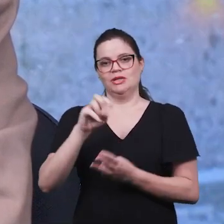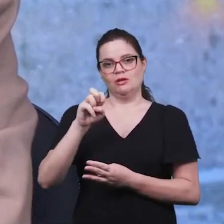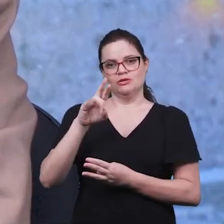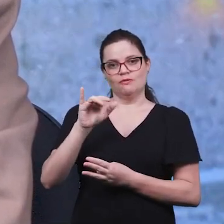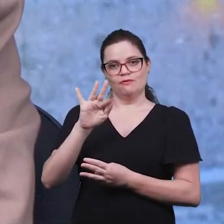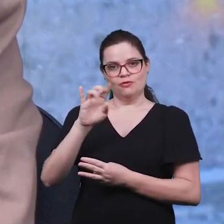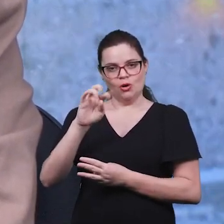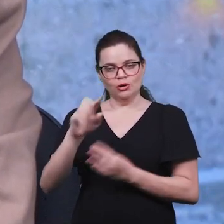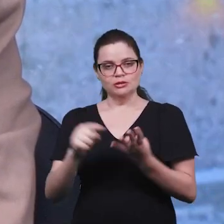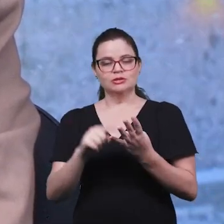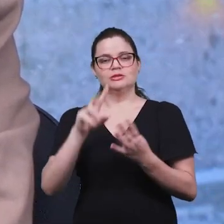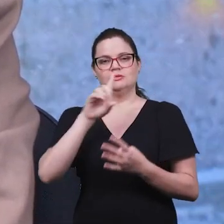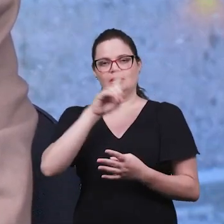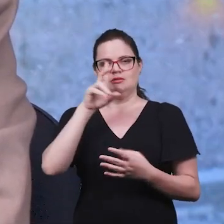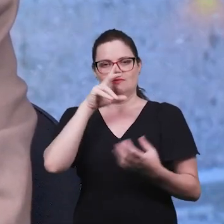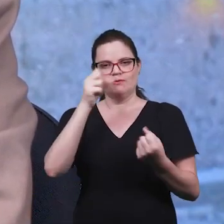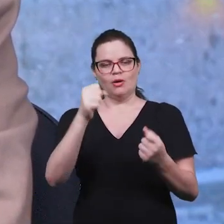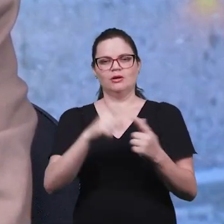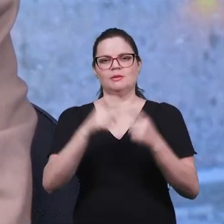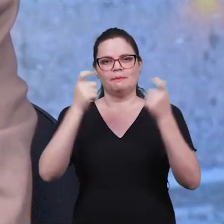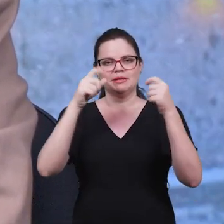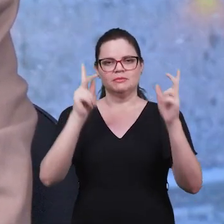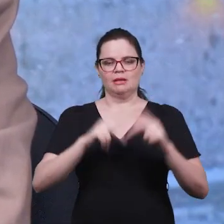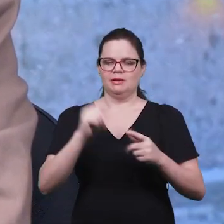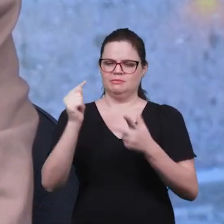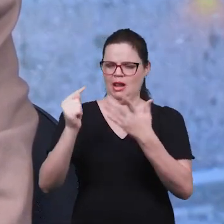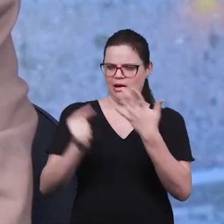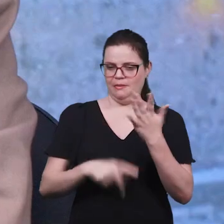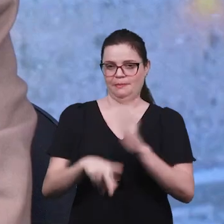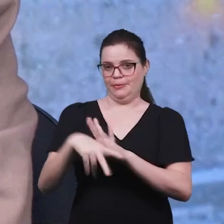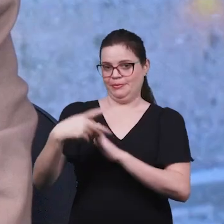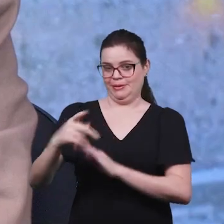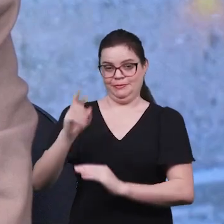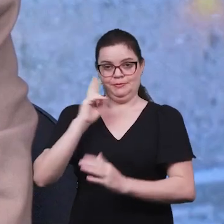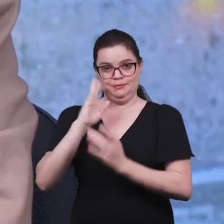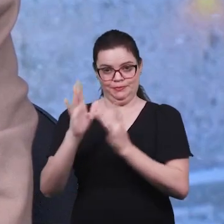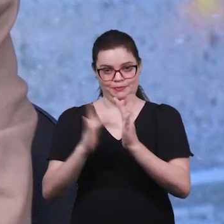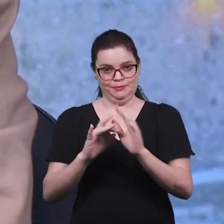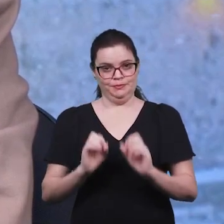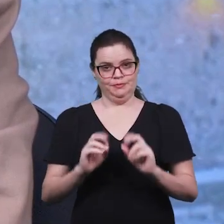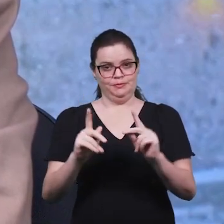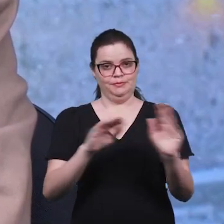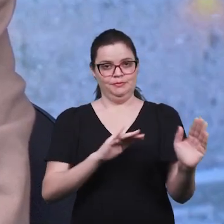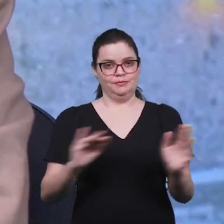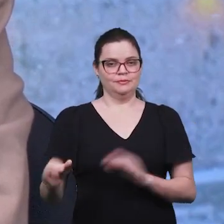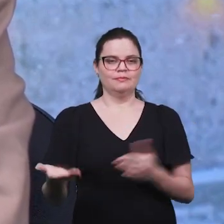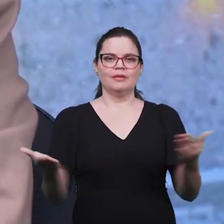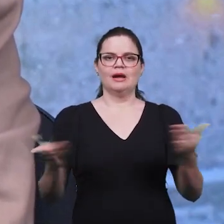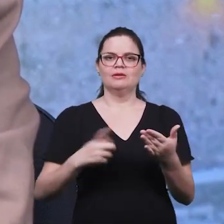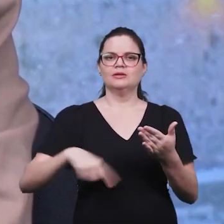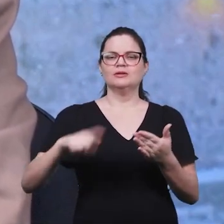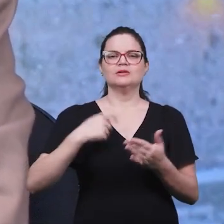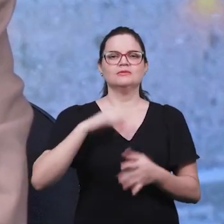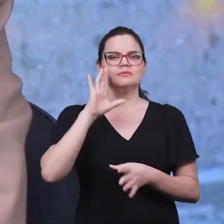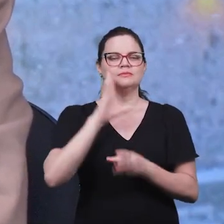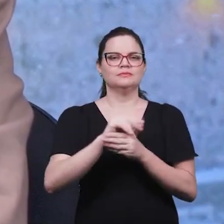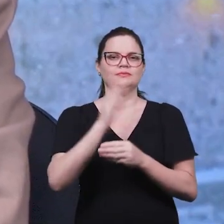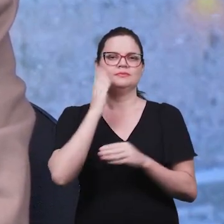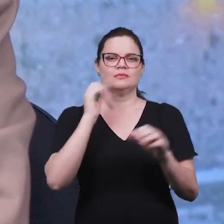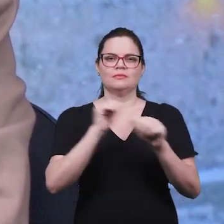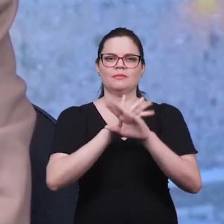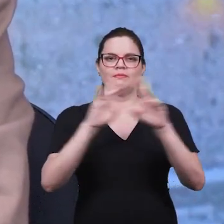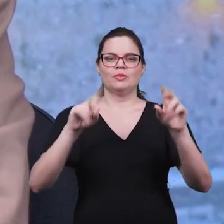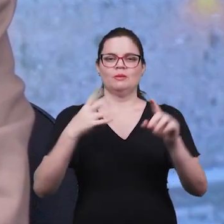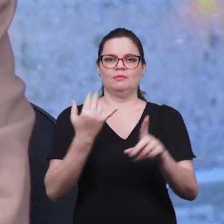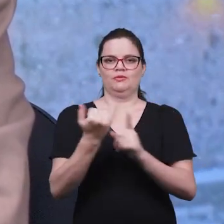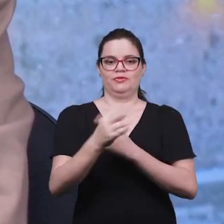paz, ou seja, os atributos do Senhor Jesus. E hoje nós vamos tratar aqui exatamente sobre as profecias de Jesus no